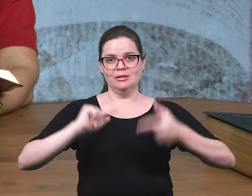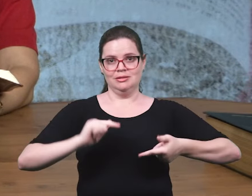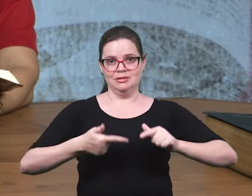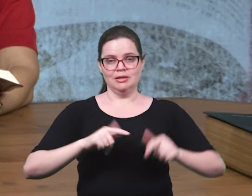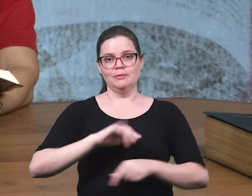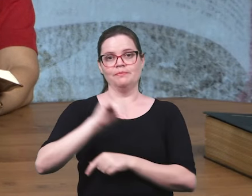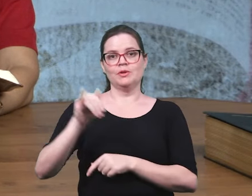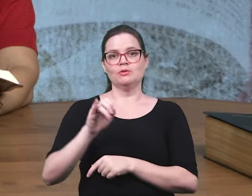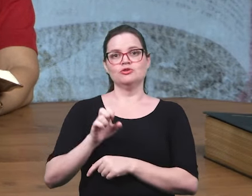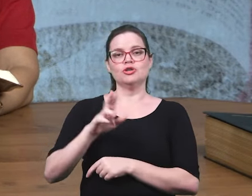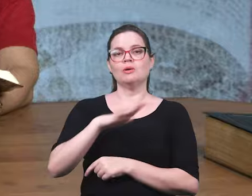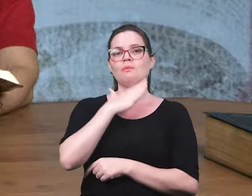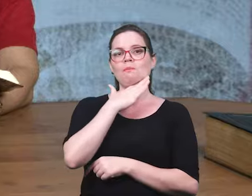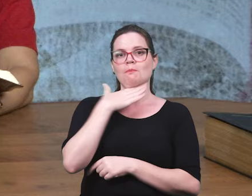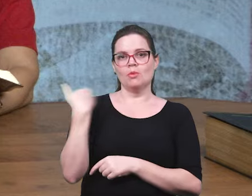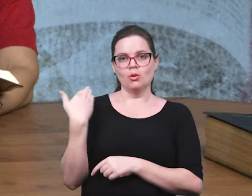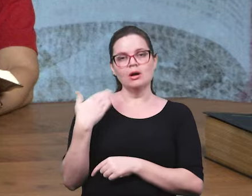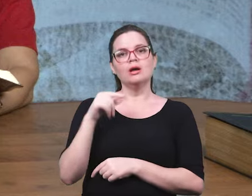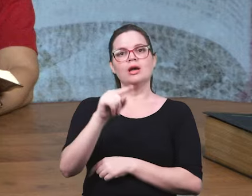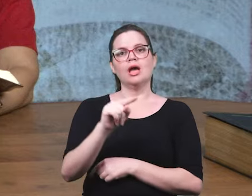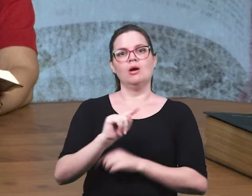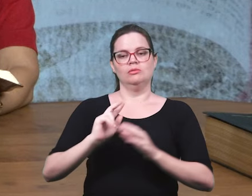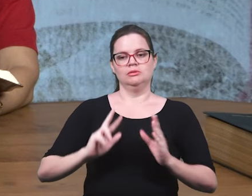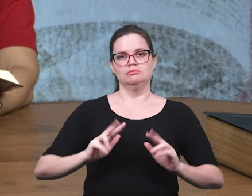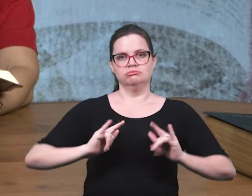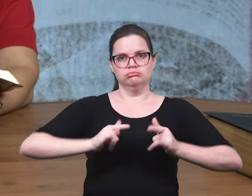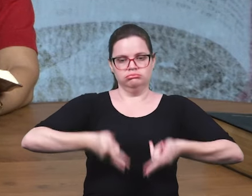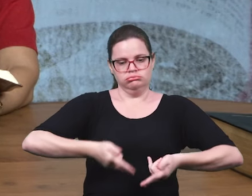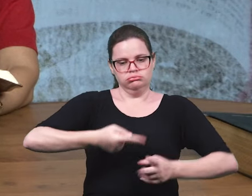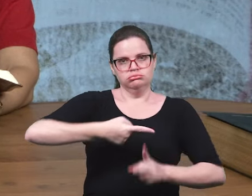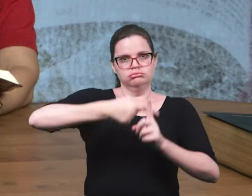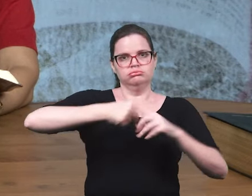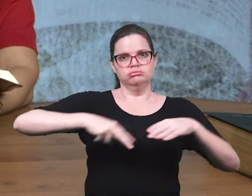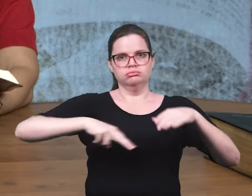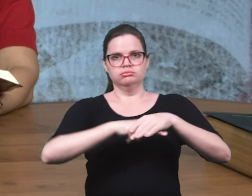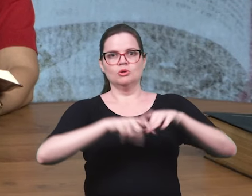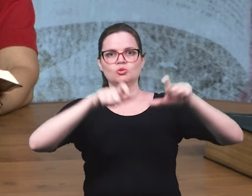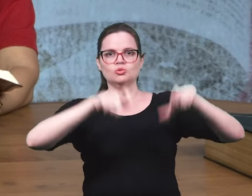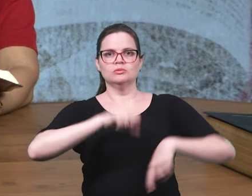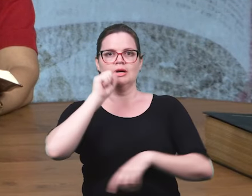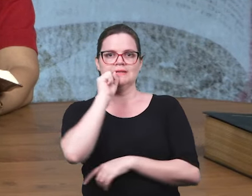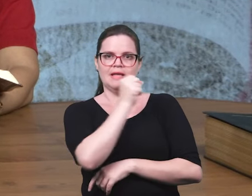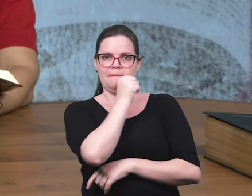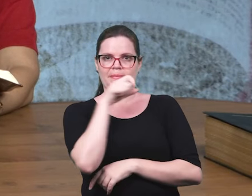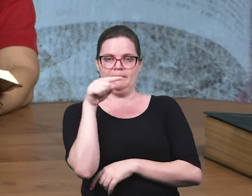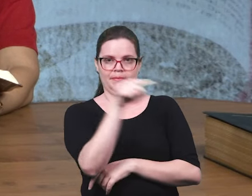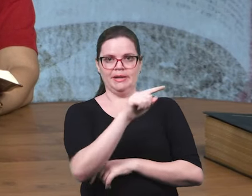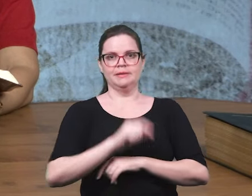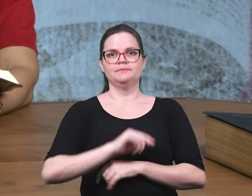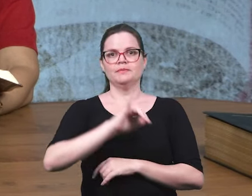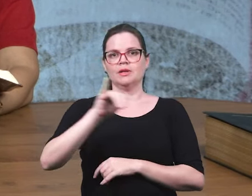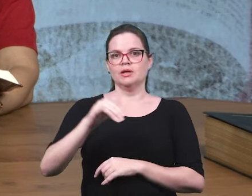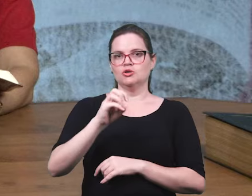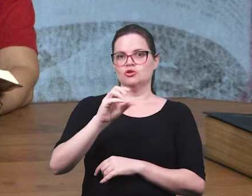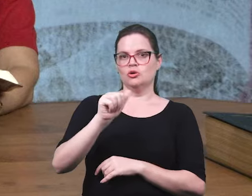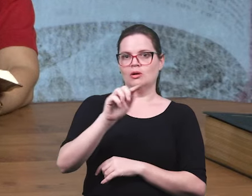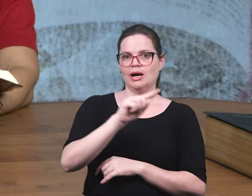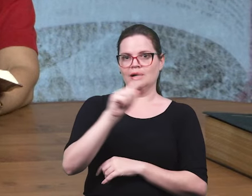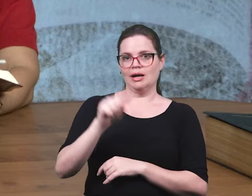Jeú dormiu com seus pais e o sepultaram em Samaria. E Joacás, seu